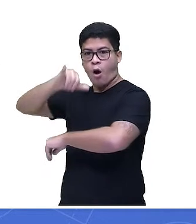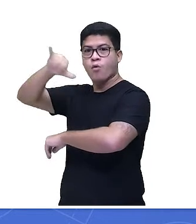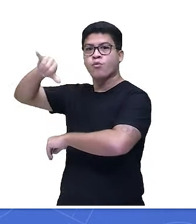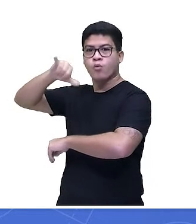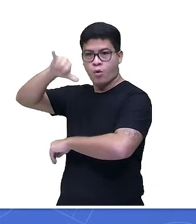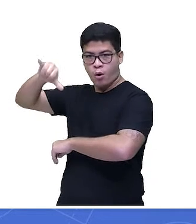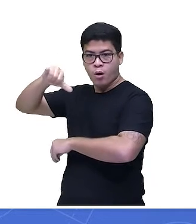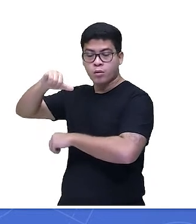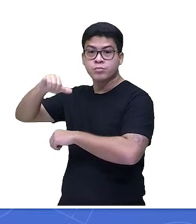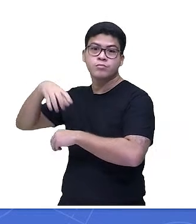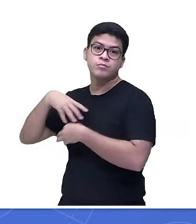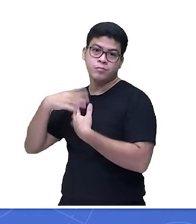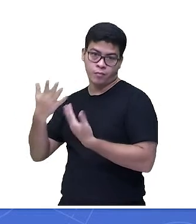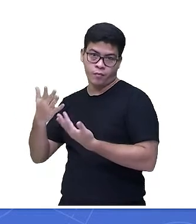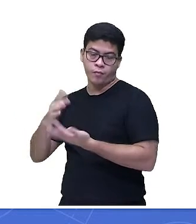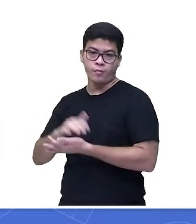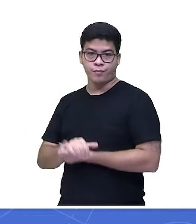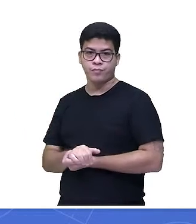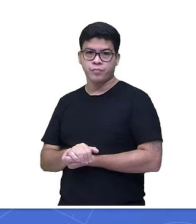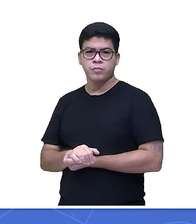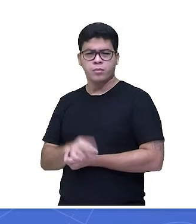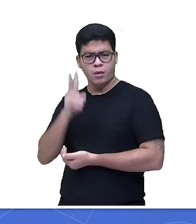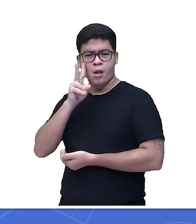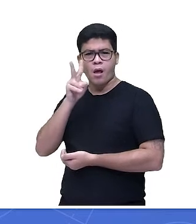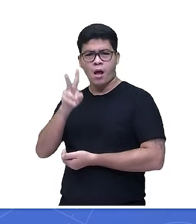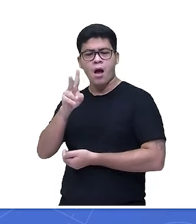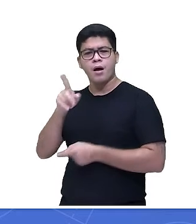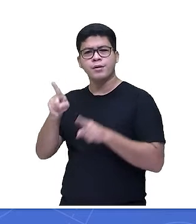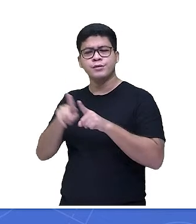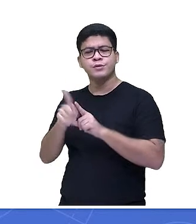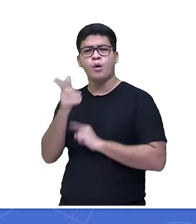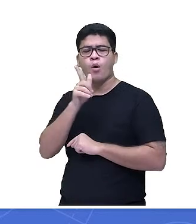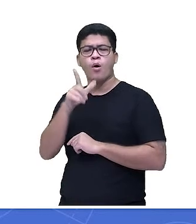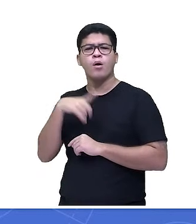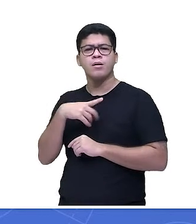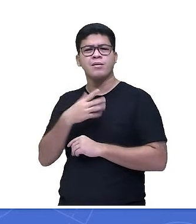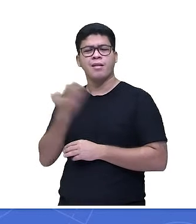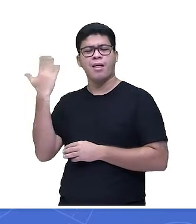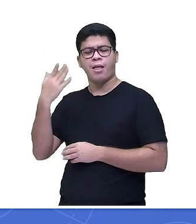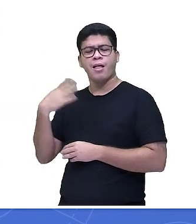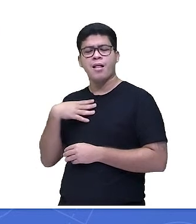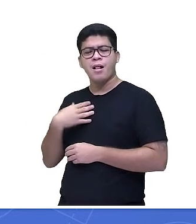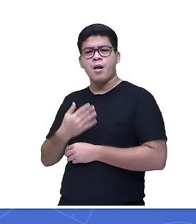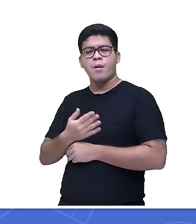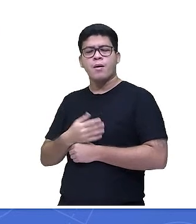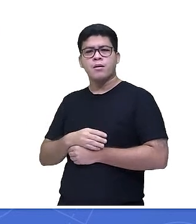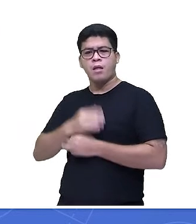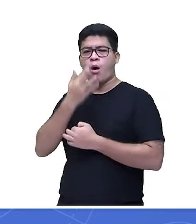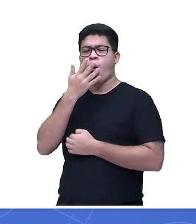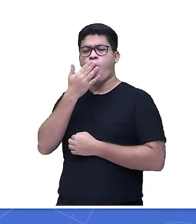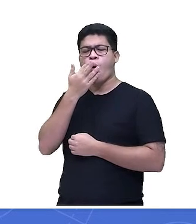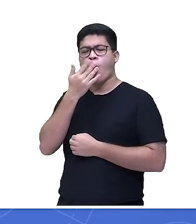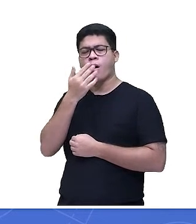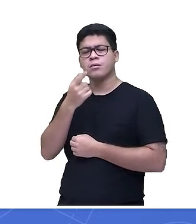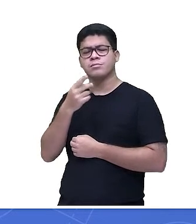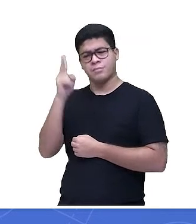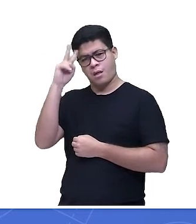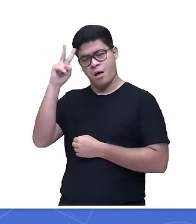de heterogêneo. Olha o aspecto visual, lembro lá da explicação da paleta de cores? Aqui também é importante.